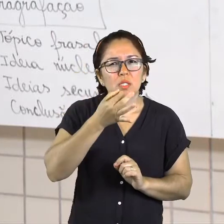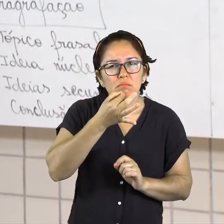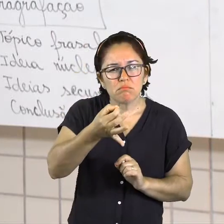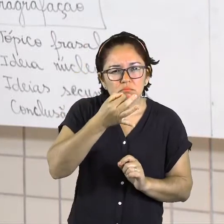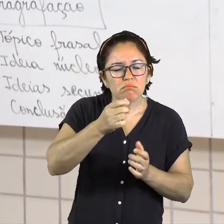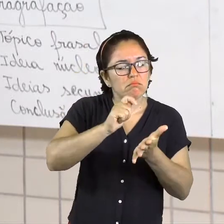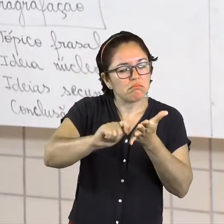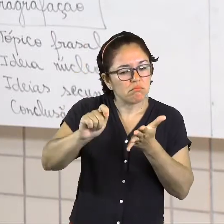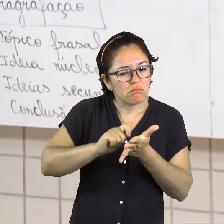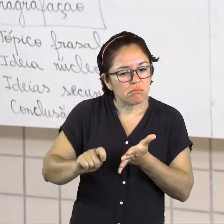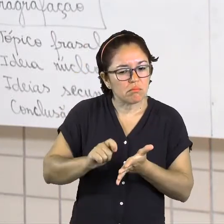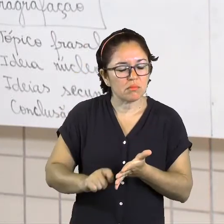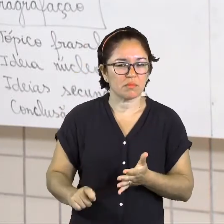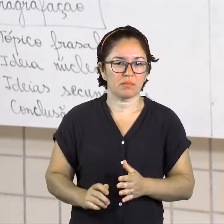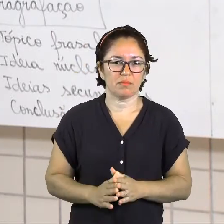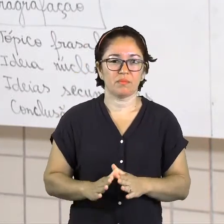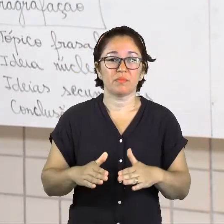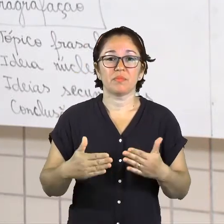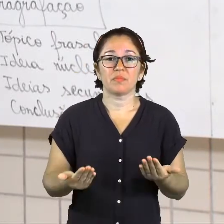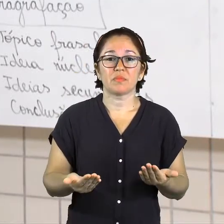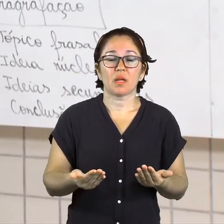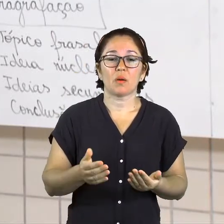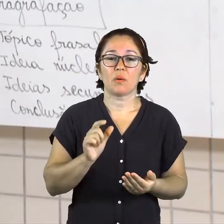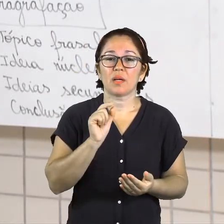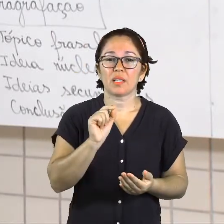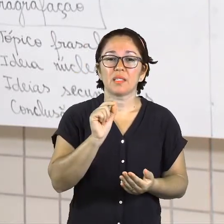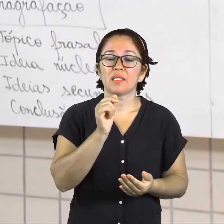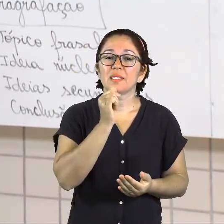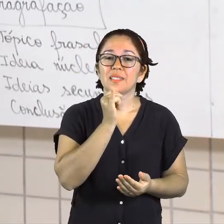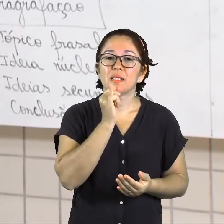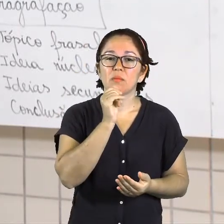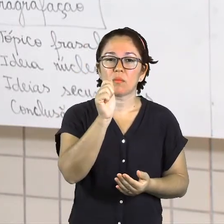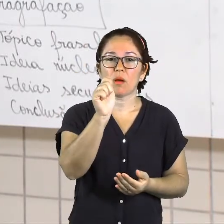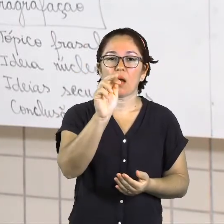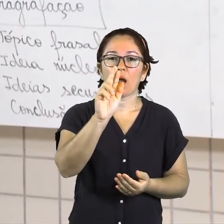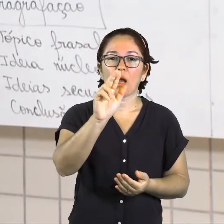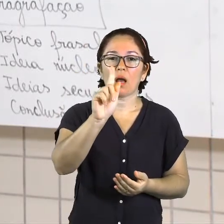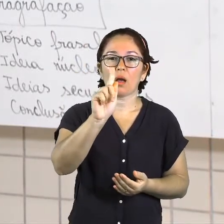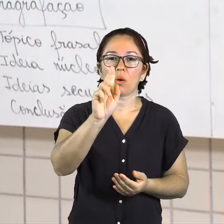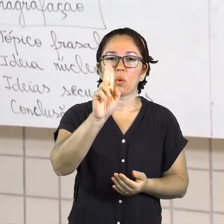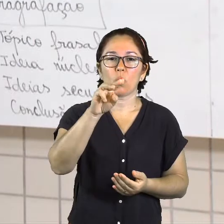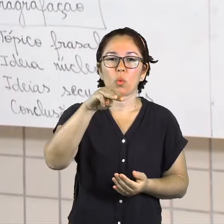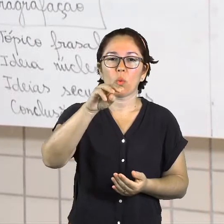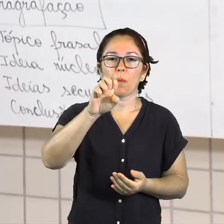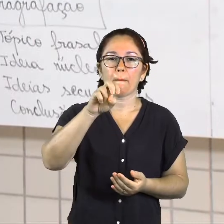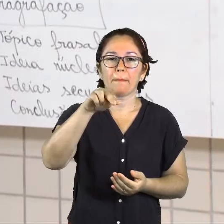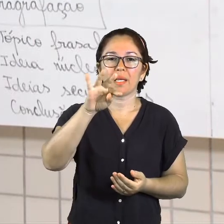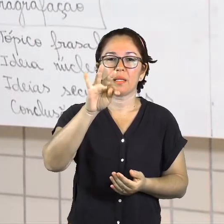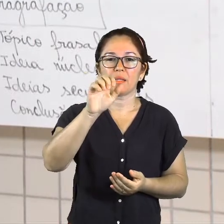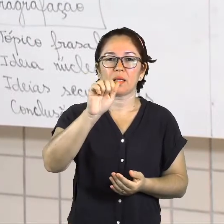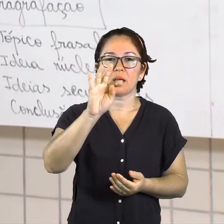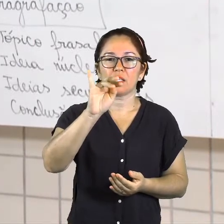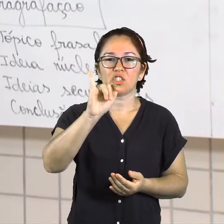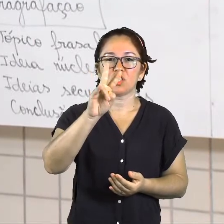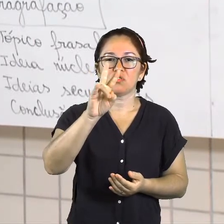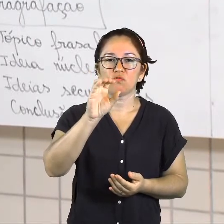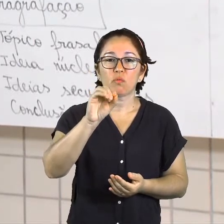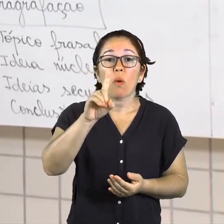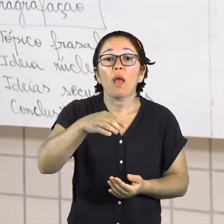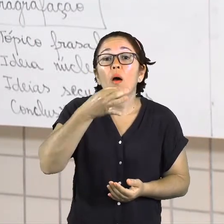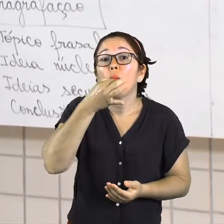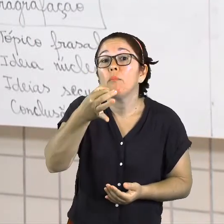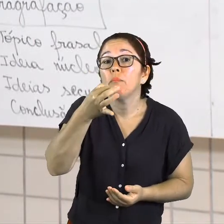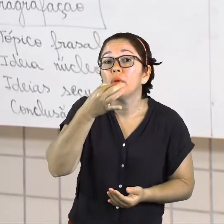argumentativo, apreciativo, são sinônimos da palavra opinativo, que a gente tem mais entendimento, né, do que é ela,